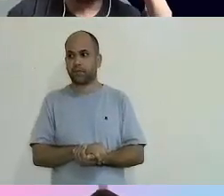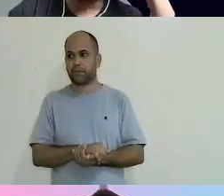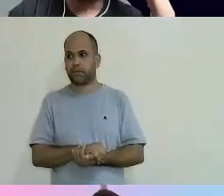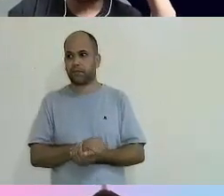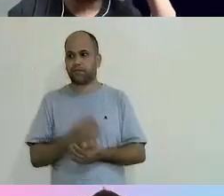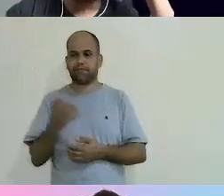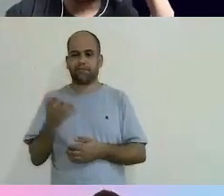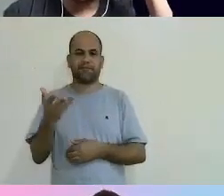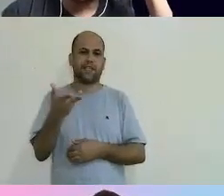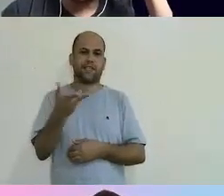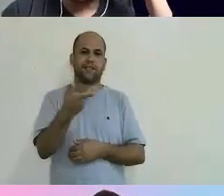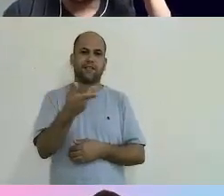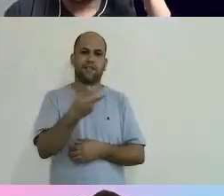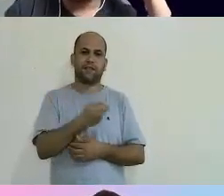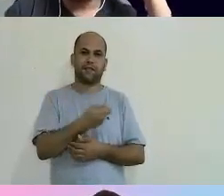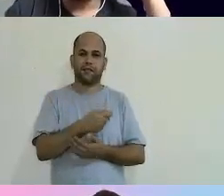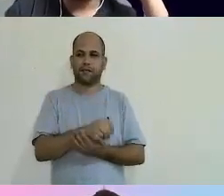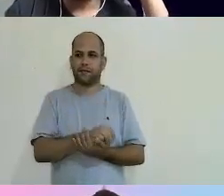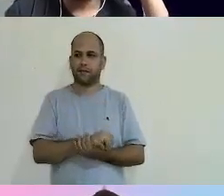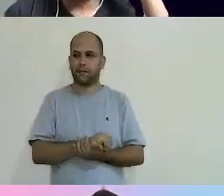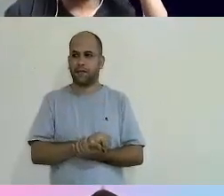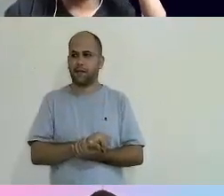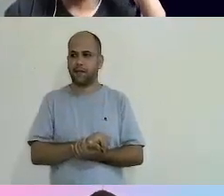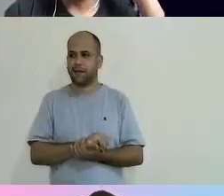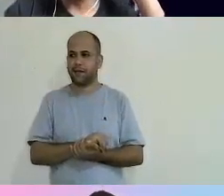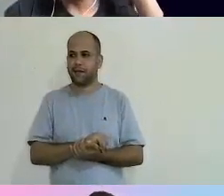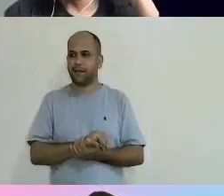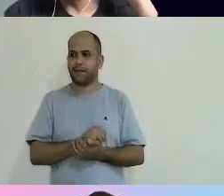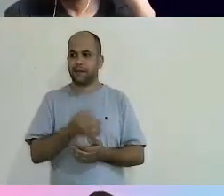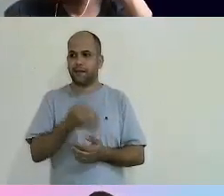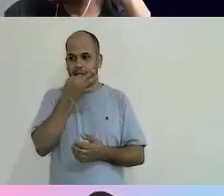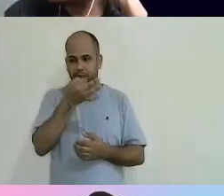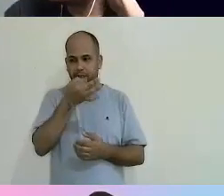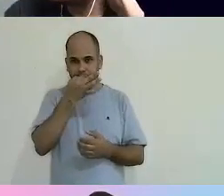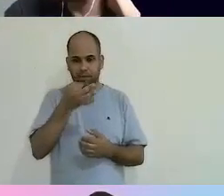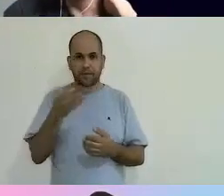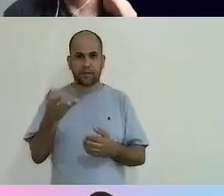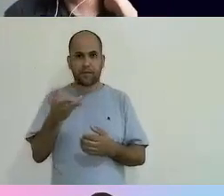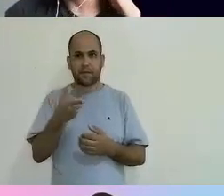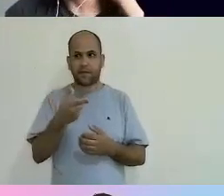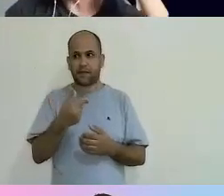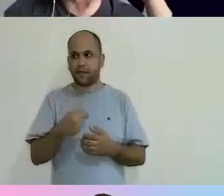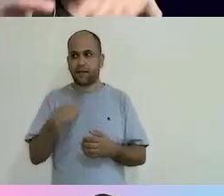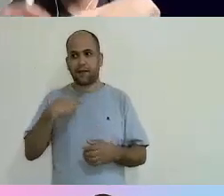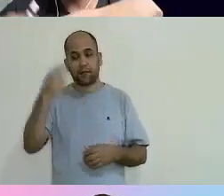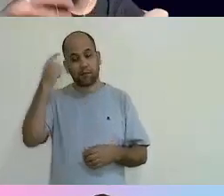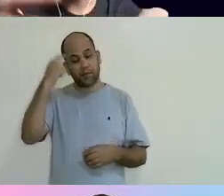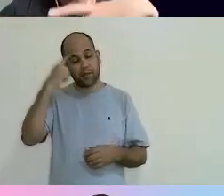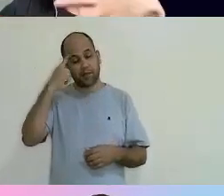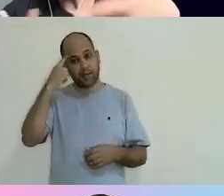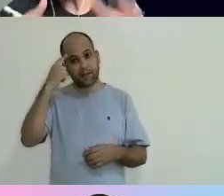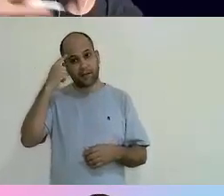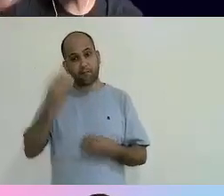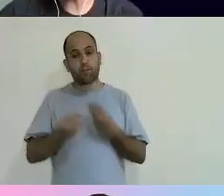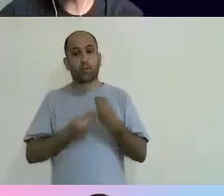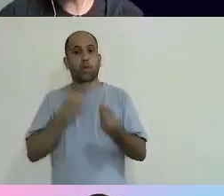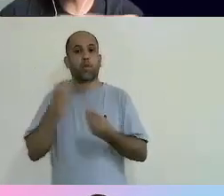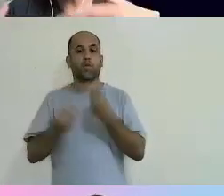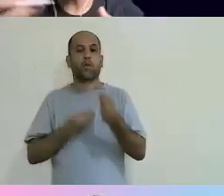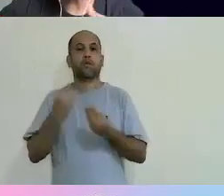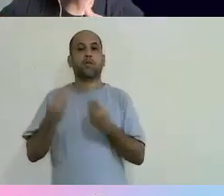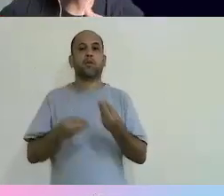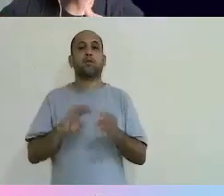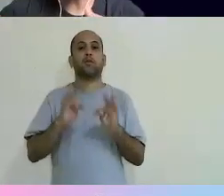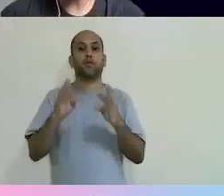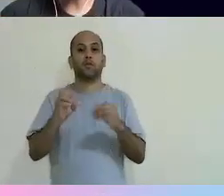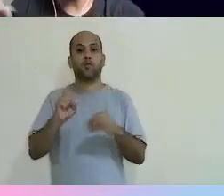Sensacional, então, tá? Acho que foram comentários super, super pertinentes e até me fizeram pensar, né? Como que realmente todos os soft skills